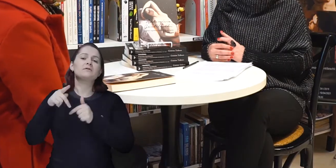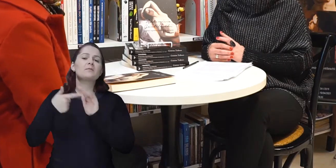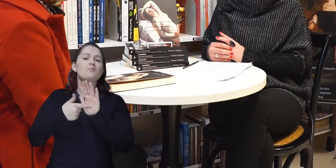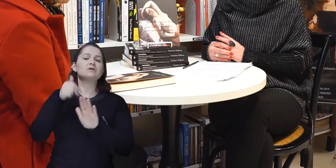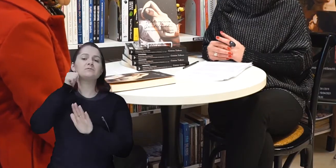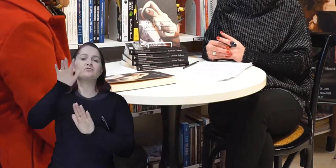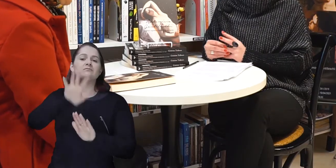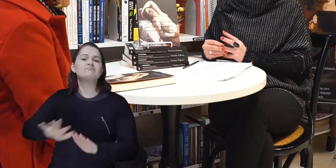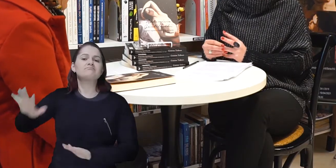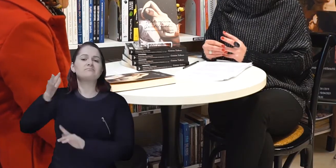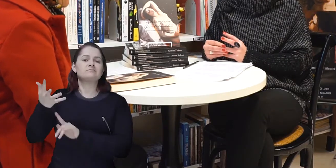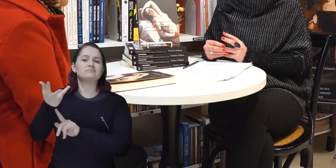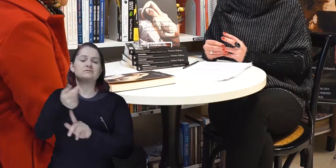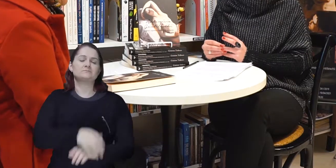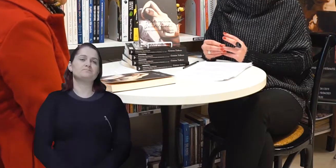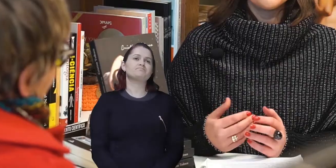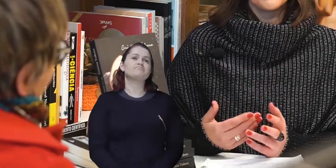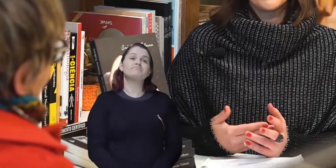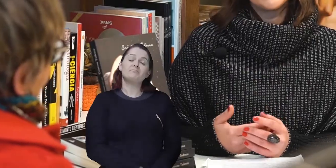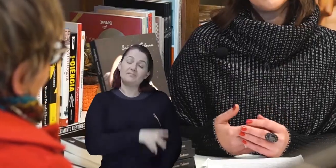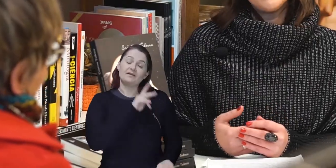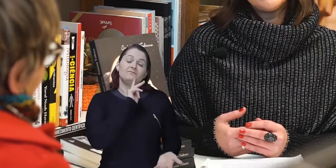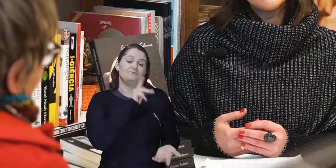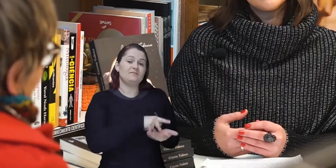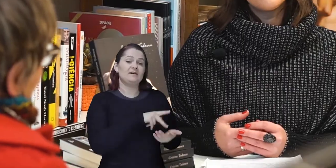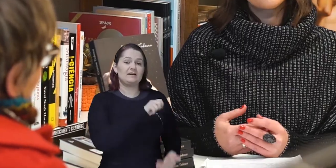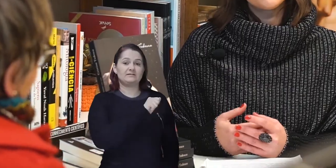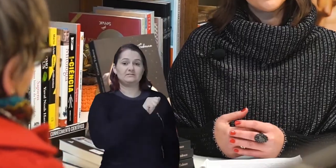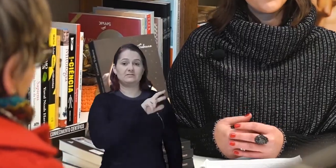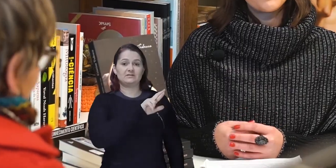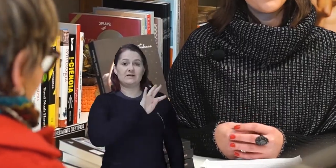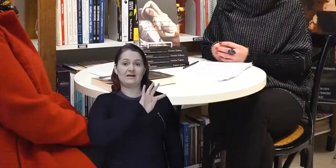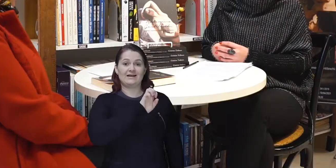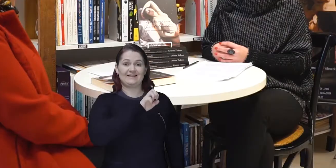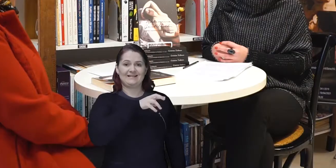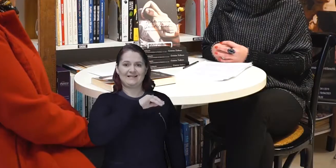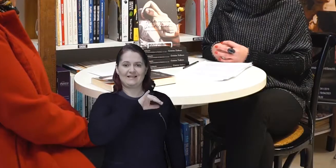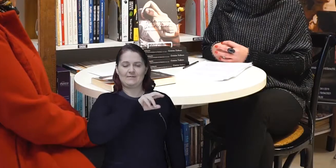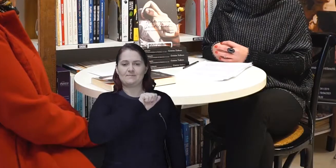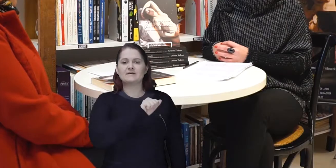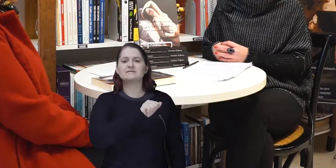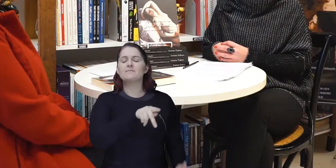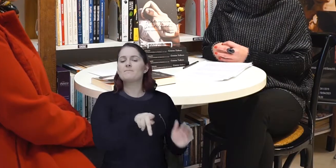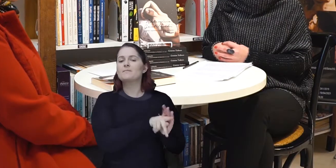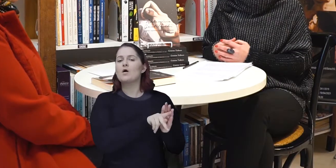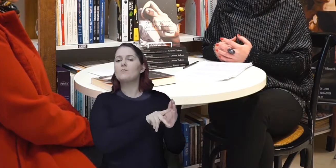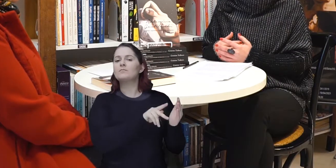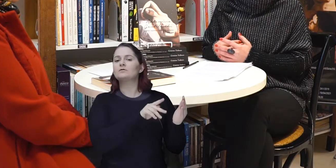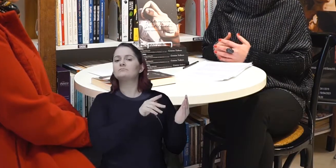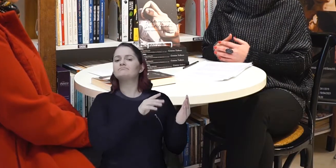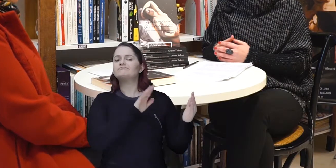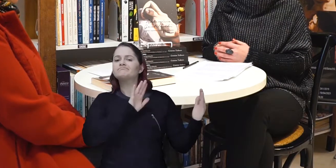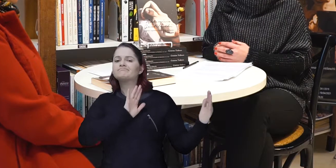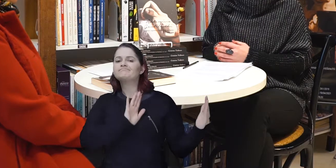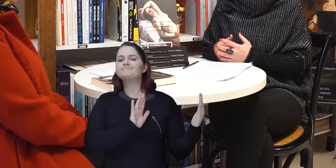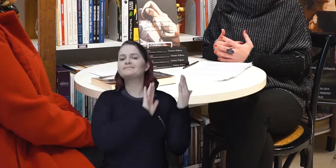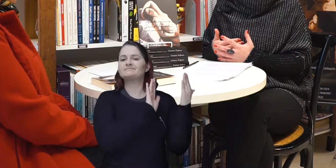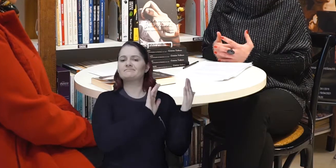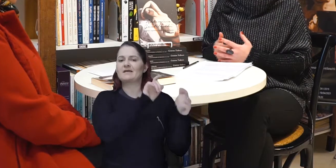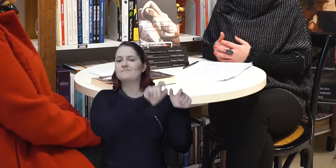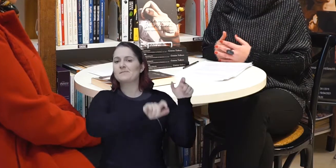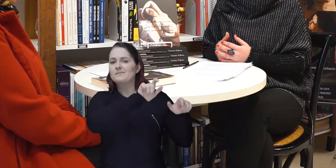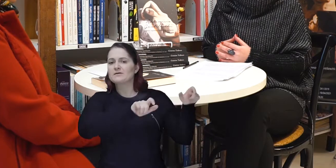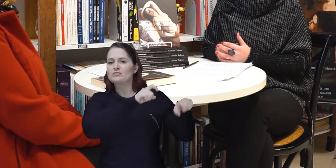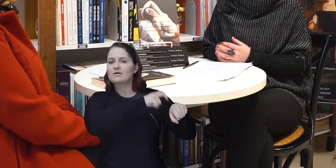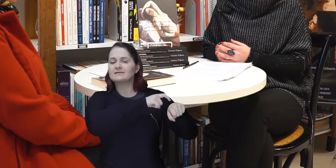das mulheres em geral na arte? Bom, a Artemisia se confrontou com a cultura do seu tempo, né? Em diversos momentos ela se